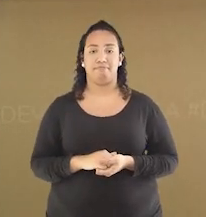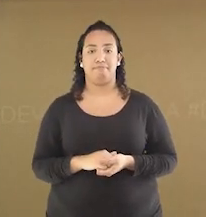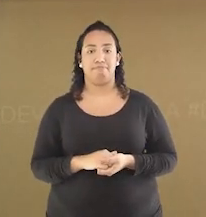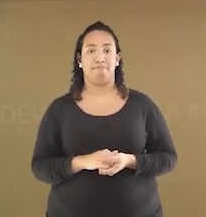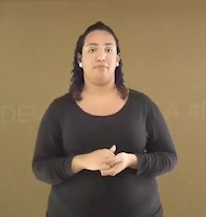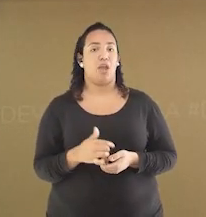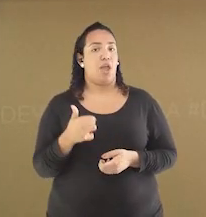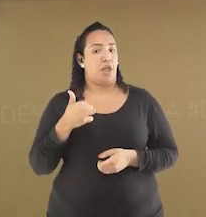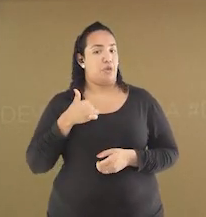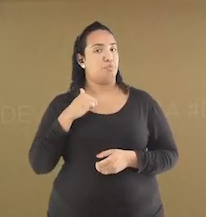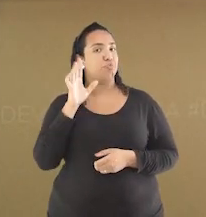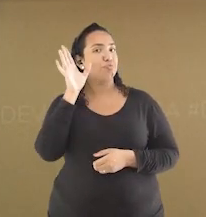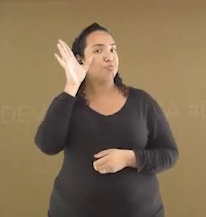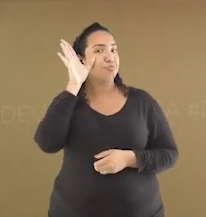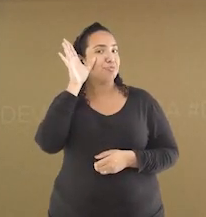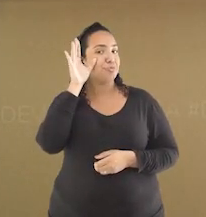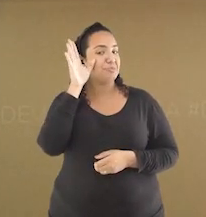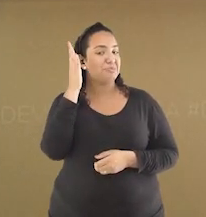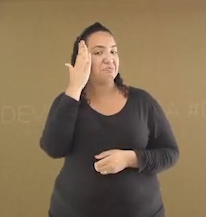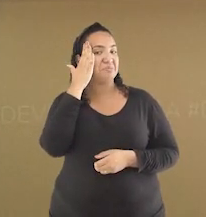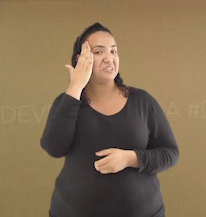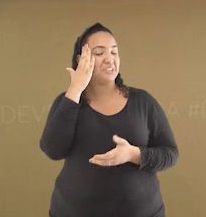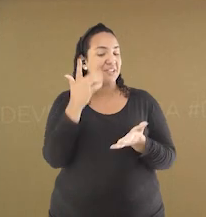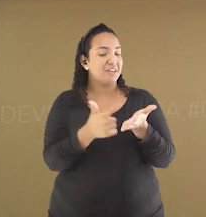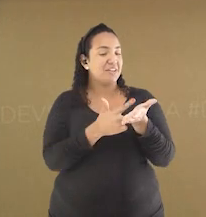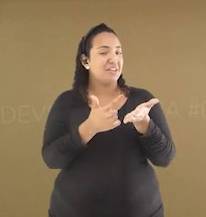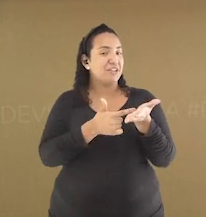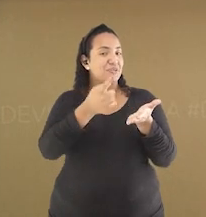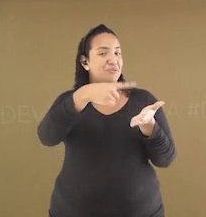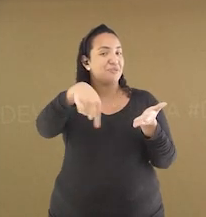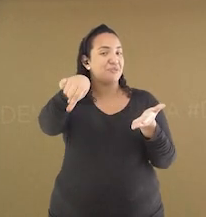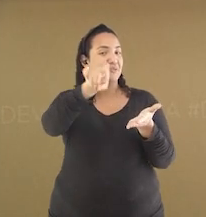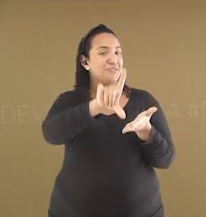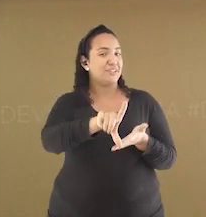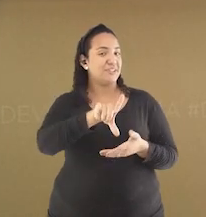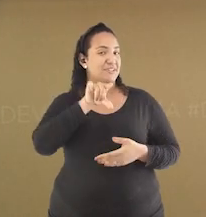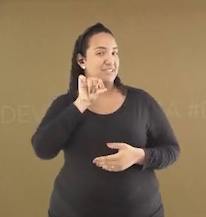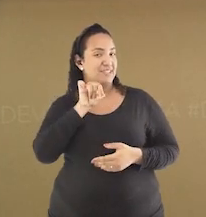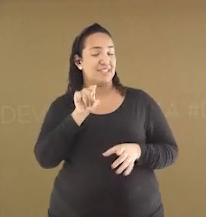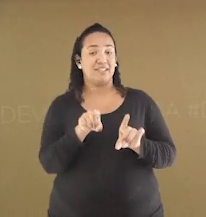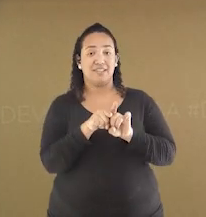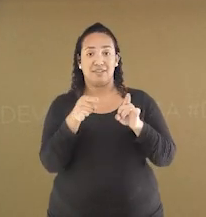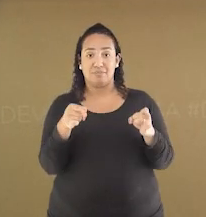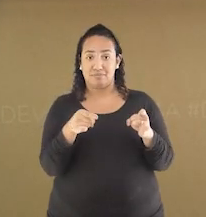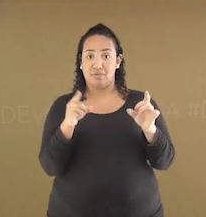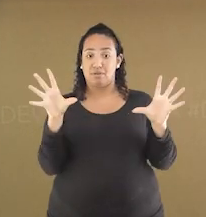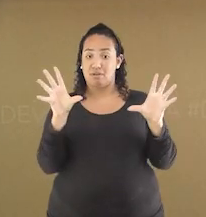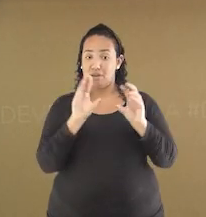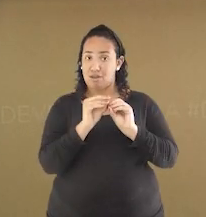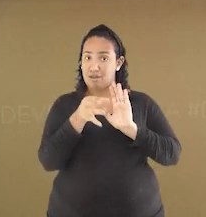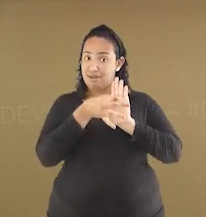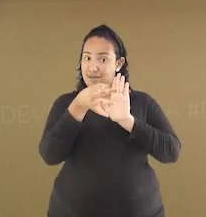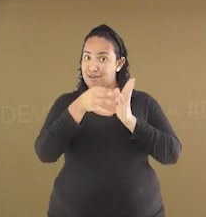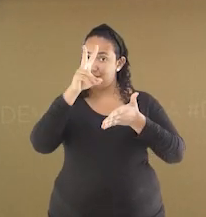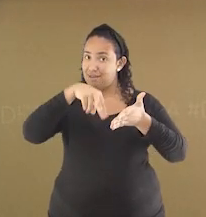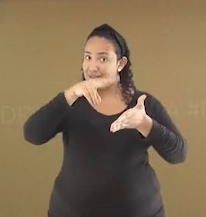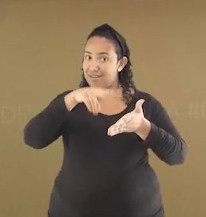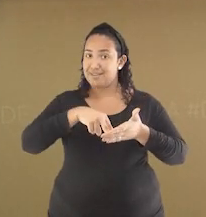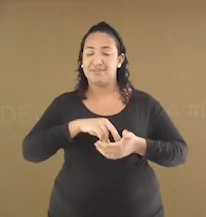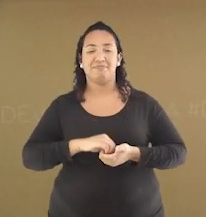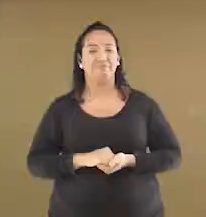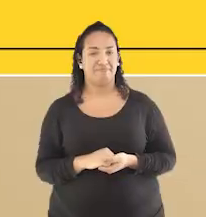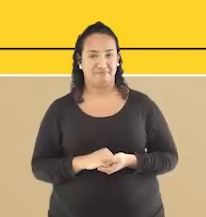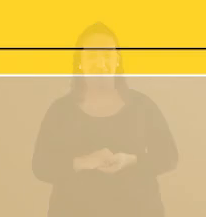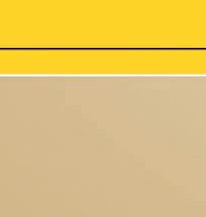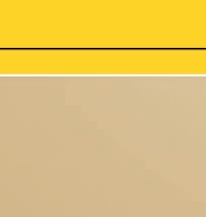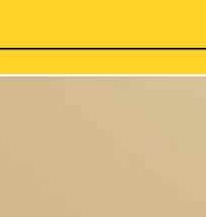996610143. Confesso que estou curiosa para saber qual livro você escolheu e ler a sua resenha crítica sobre